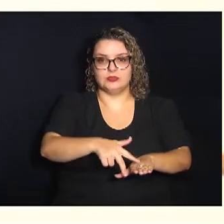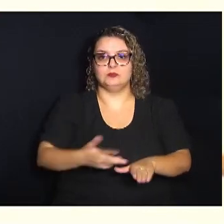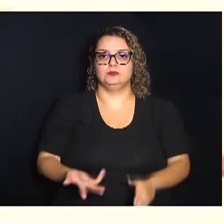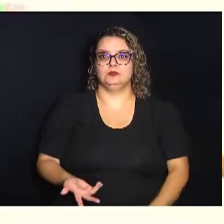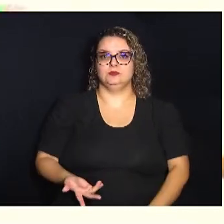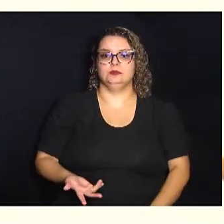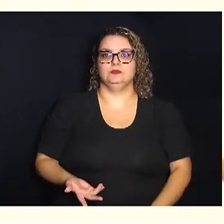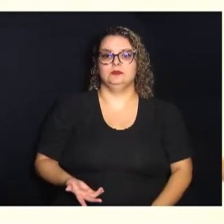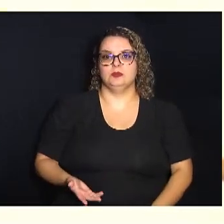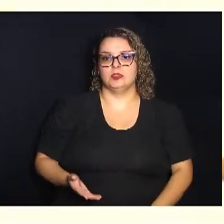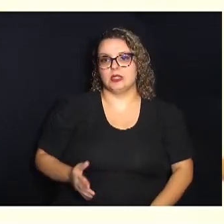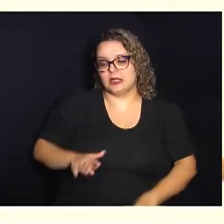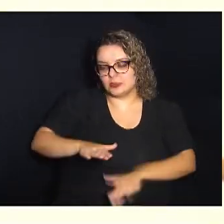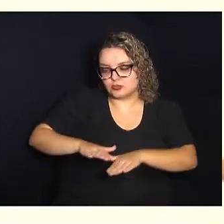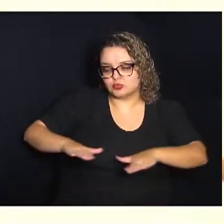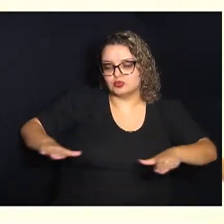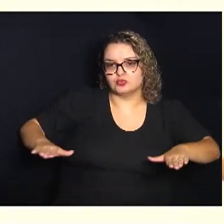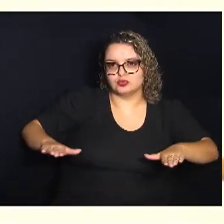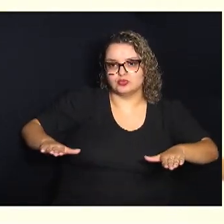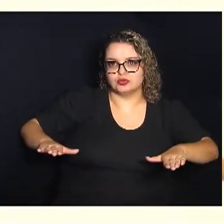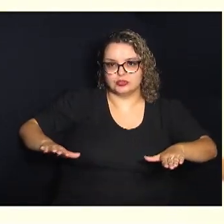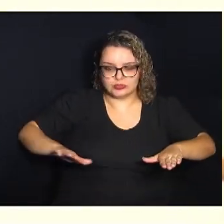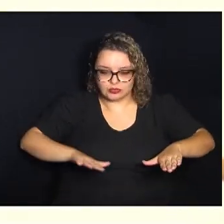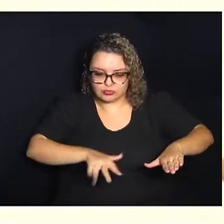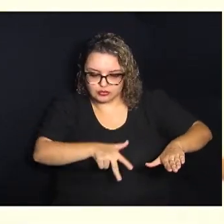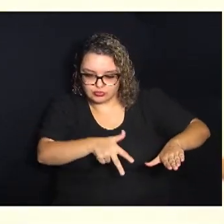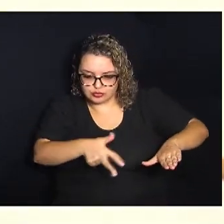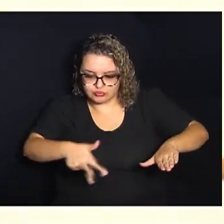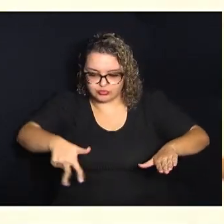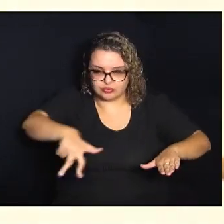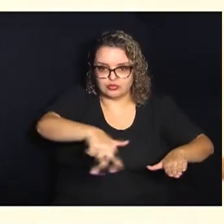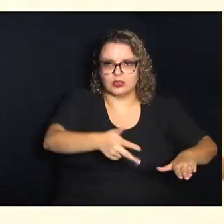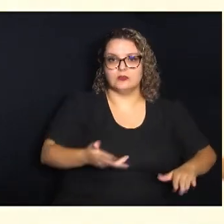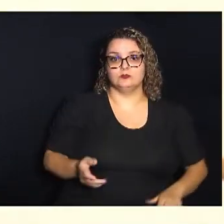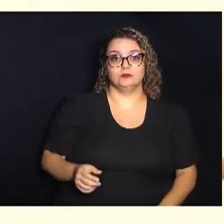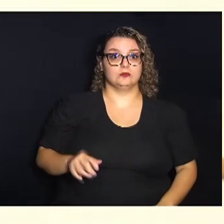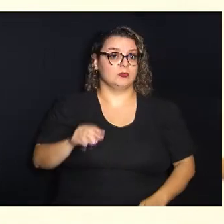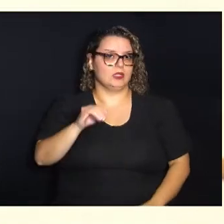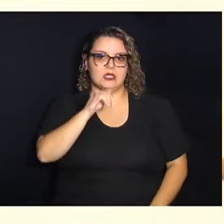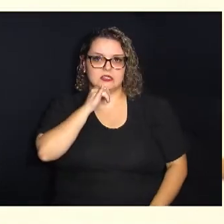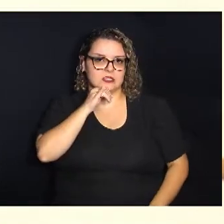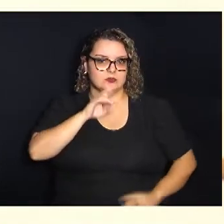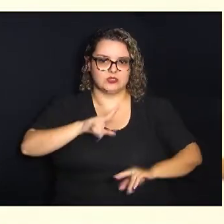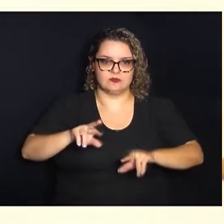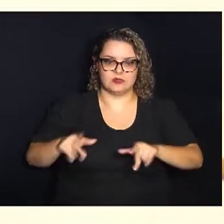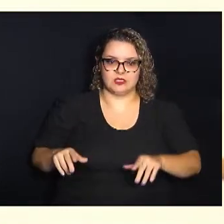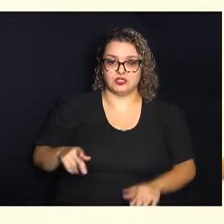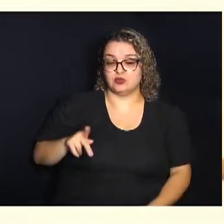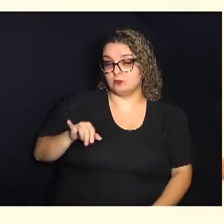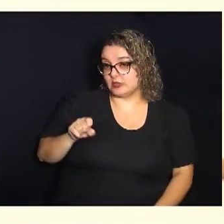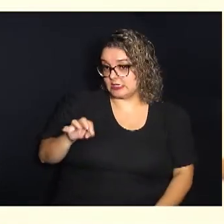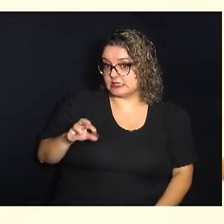interpretar chão, enfim, interpretar exemplos diferentes de pistas, né?